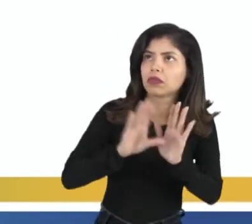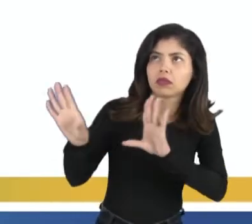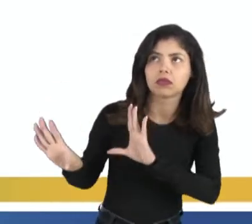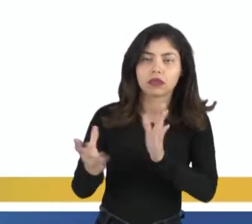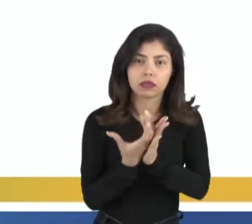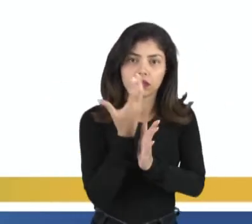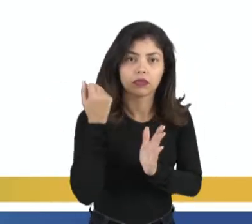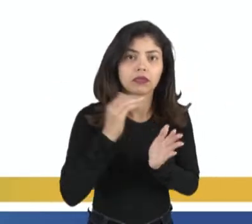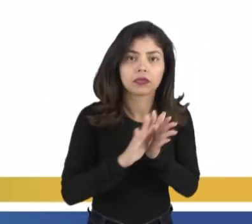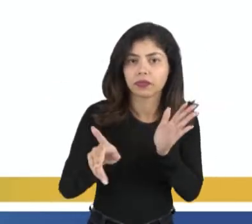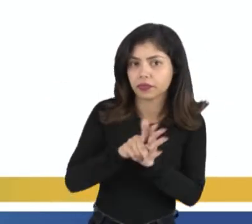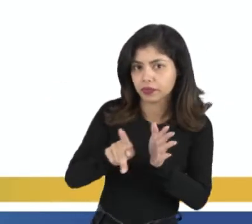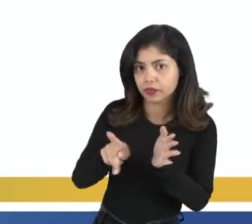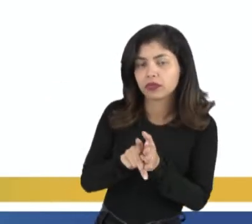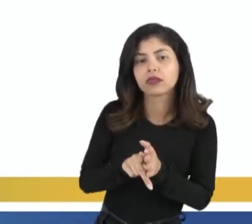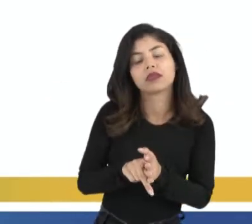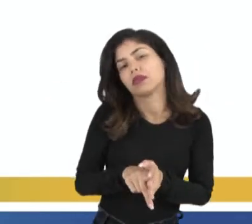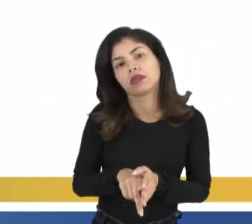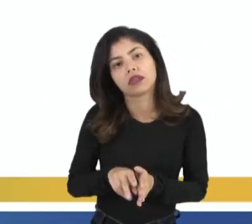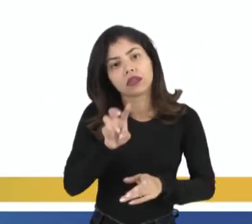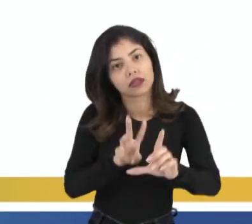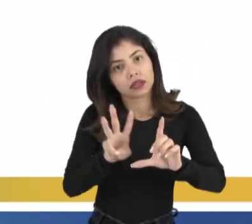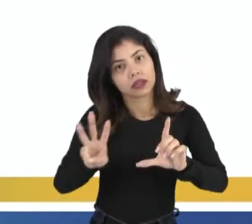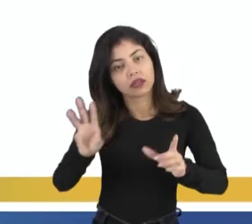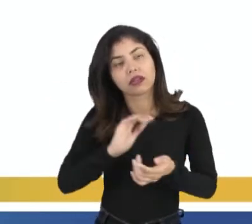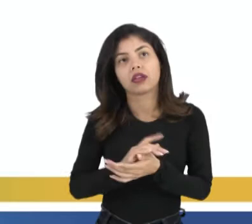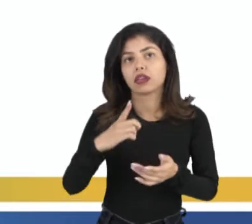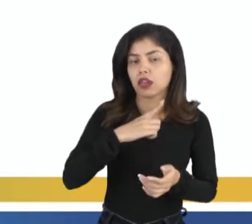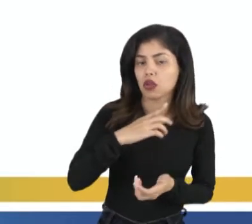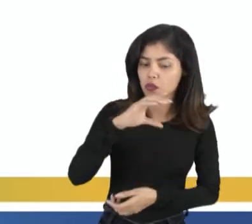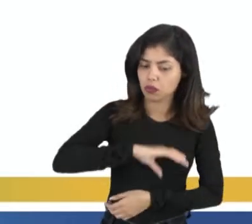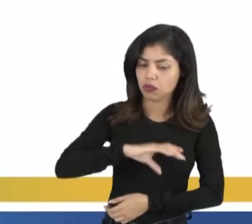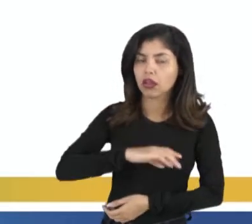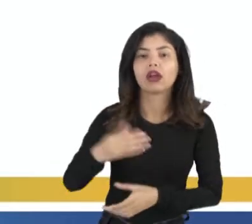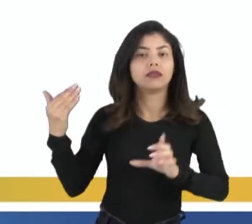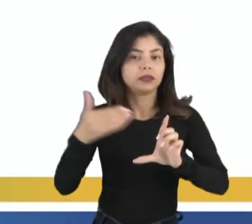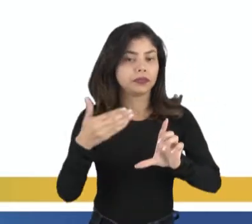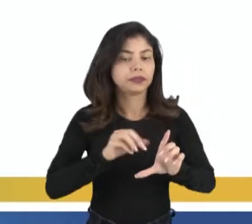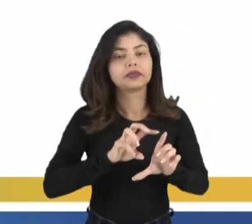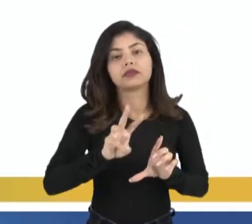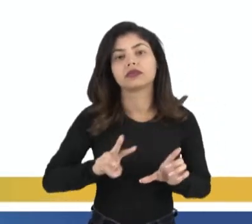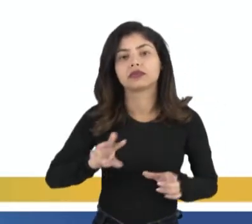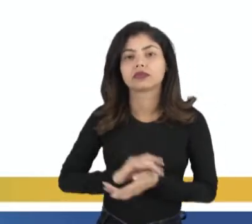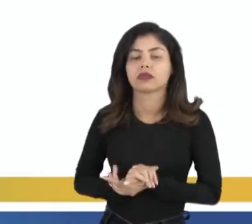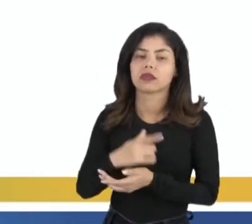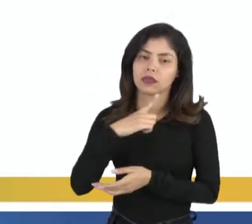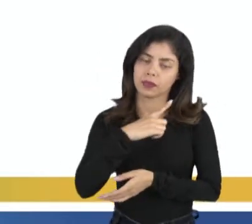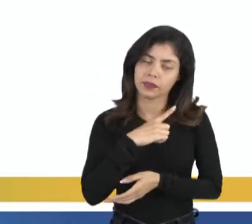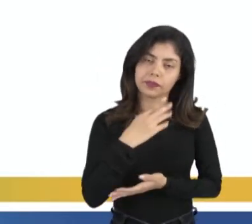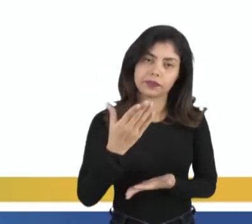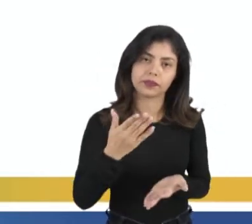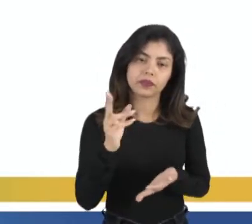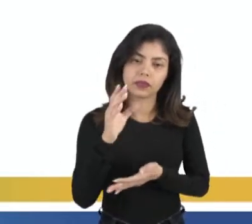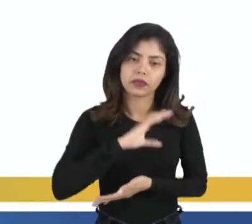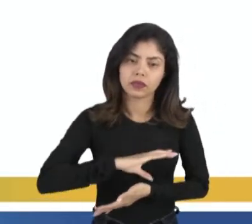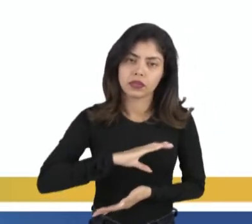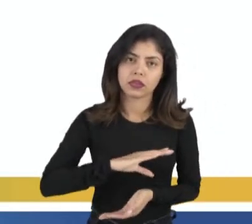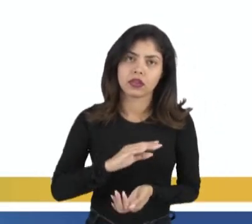retiradas do próprio site lá seu tem uma versão em português cês podem acessar continuar lendo mais